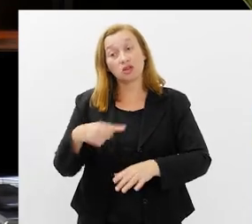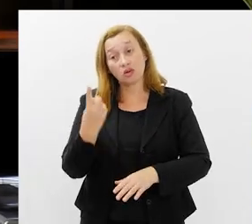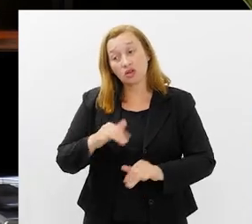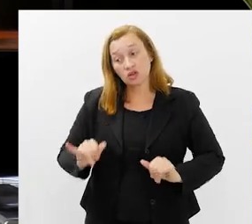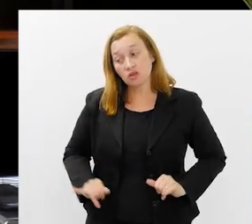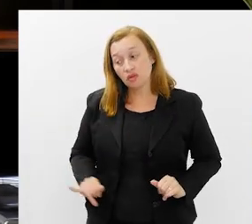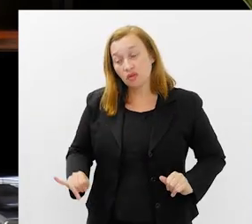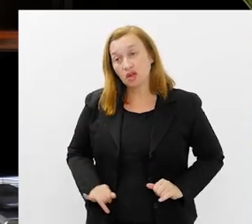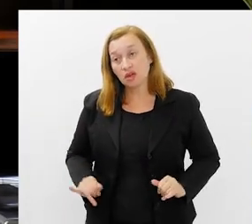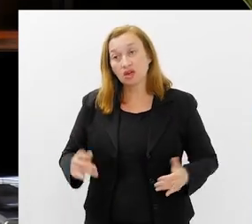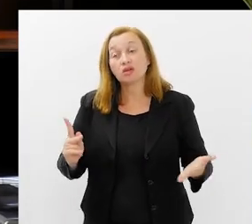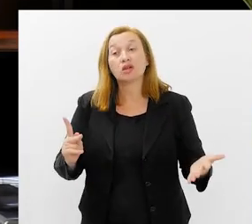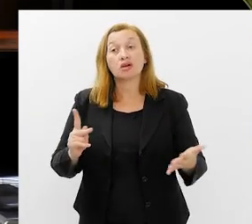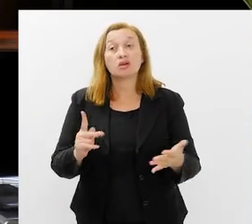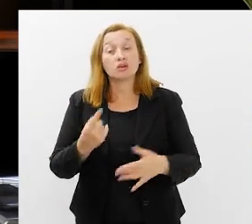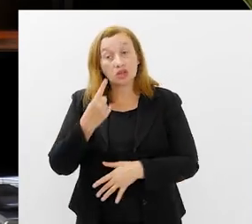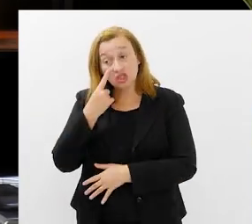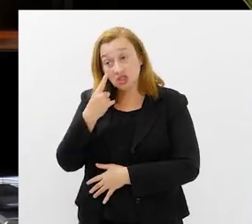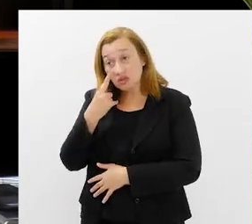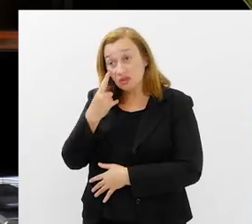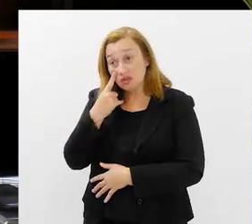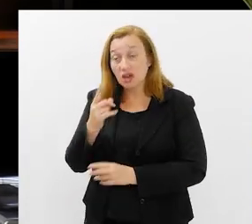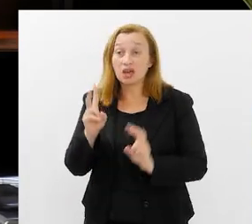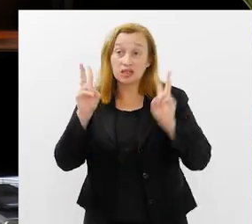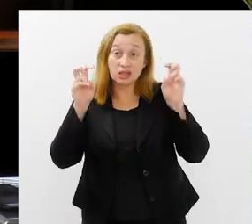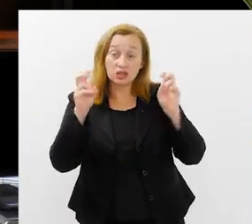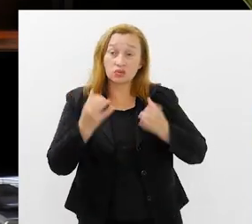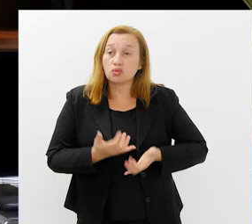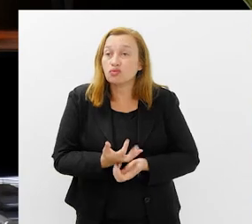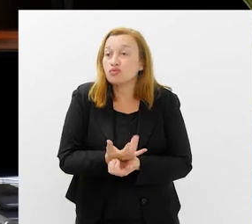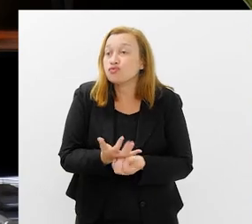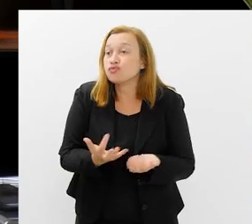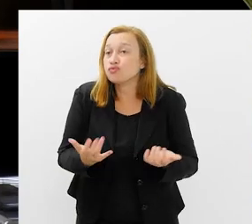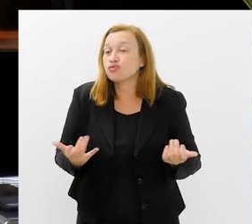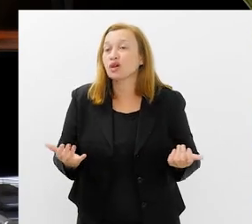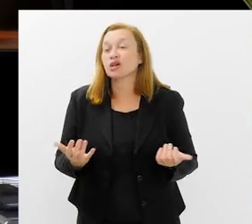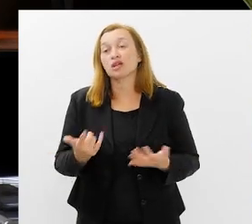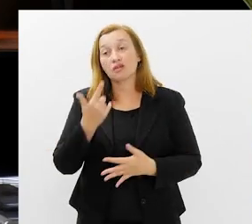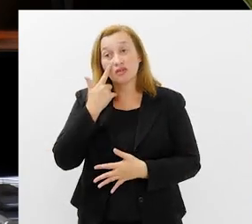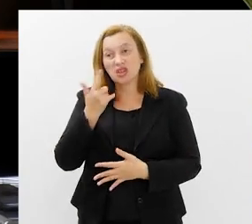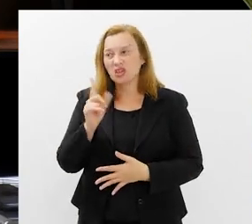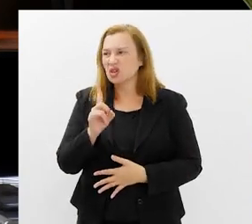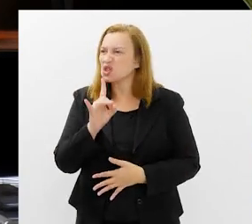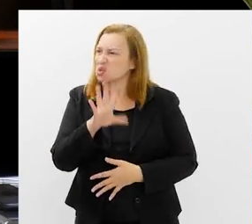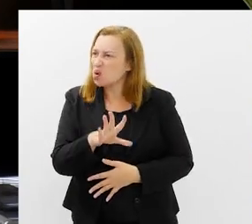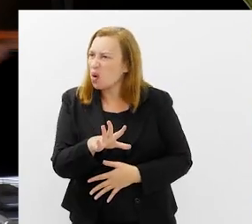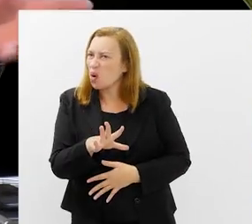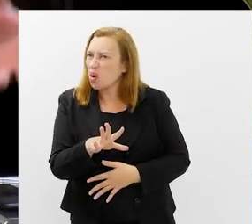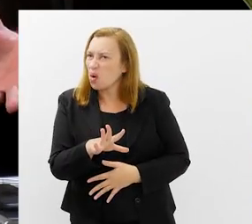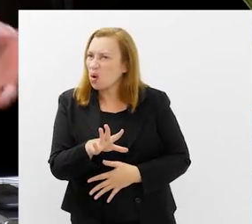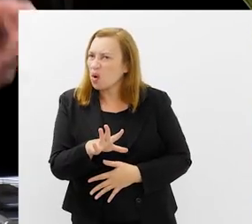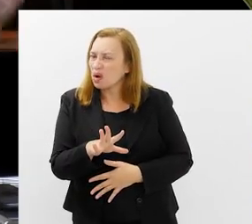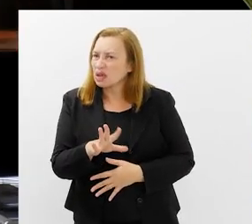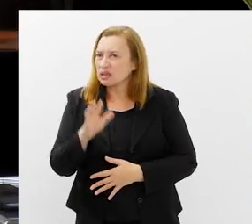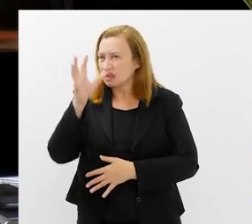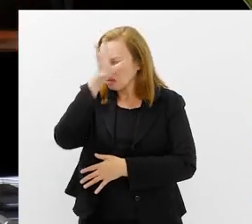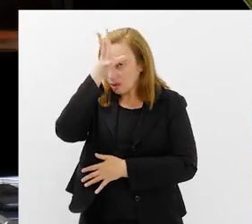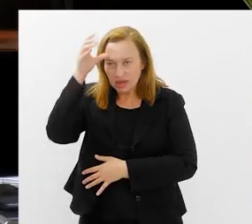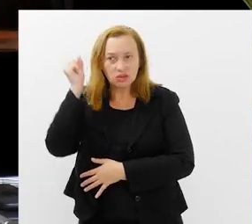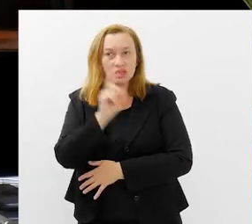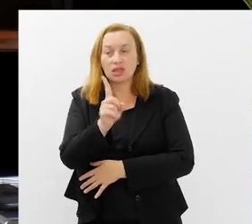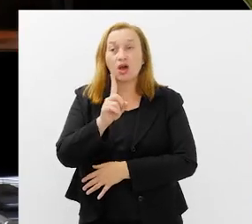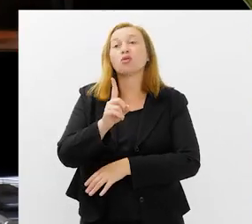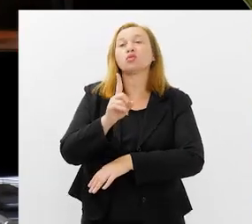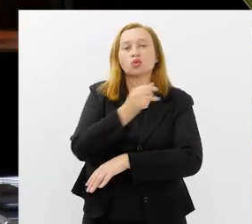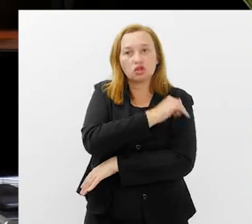dia. Quando vem em situações catastróficas, como essa questão dos incêndios que a gente está vivenciando hoje em dia, que não é só não é só